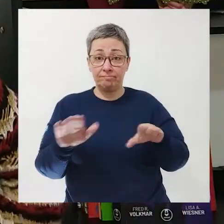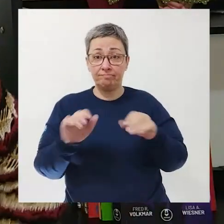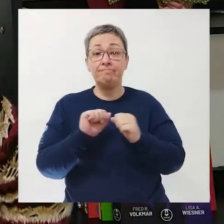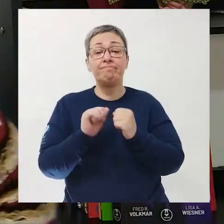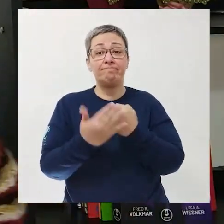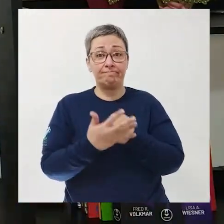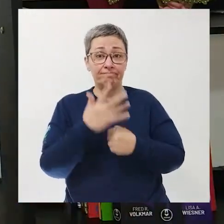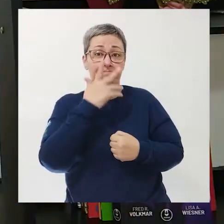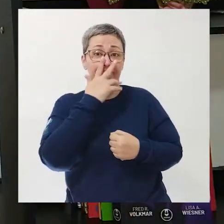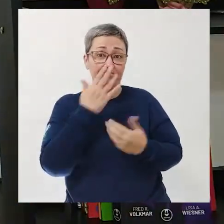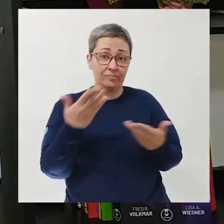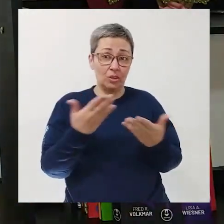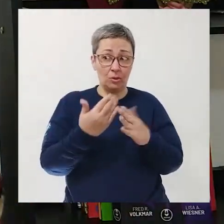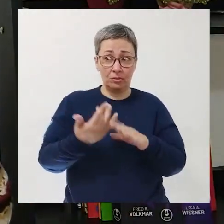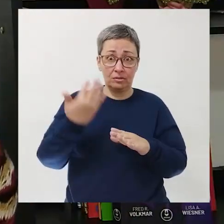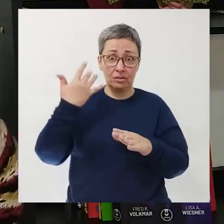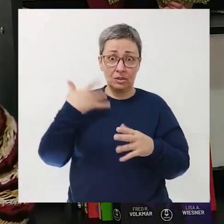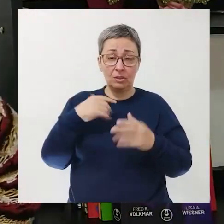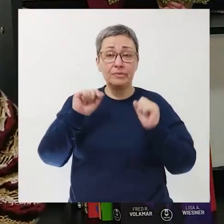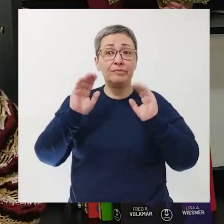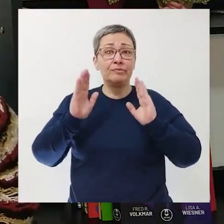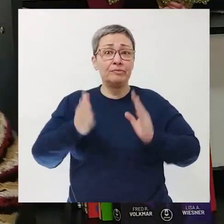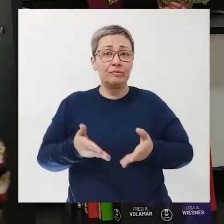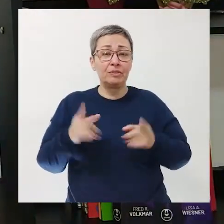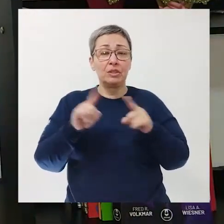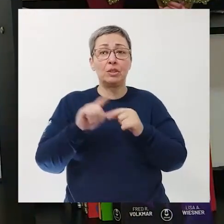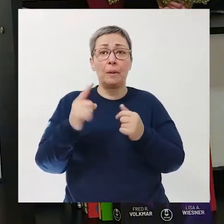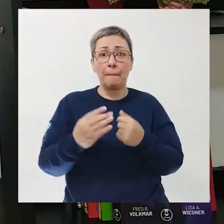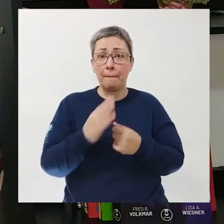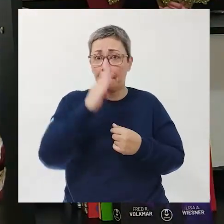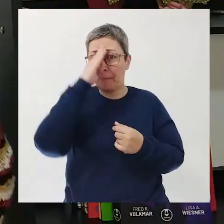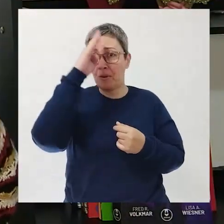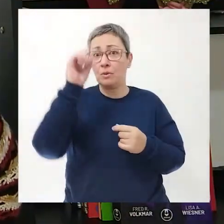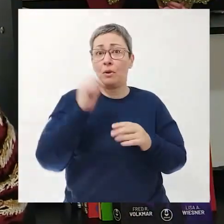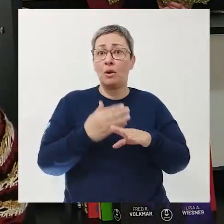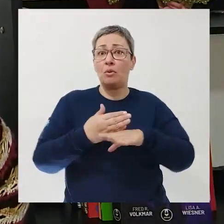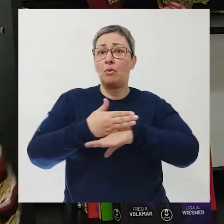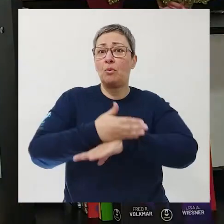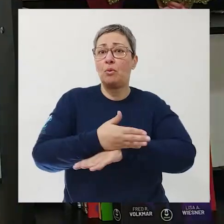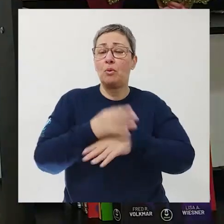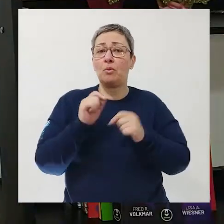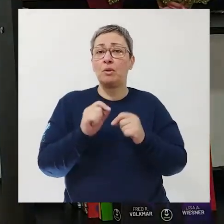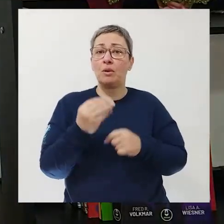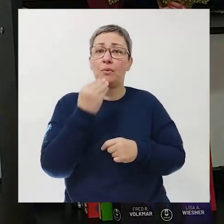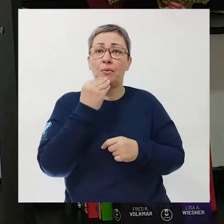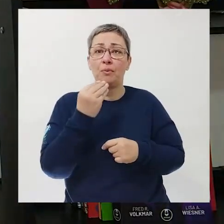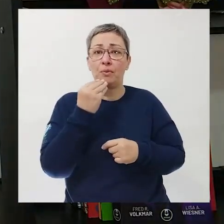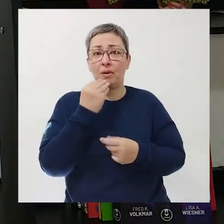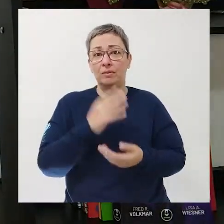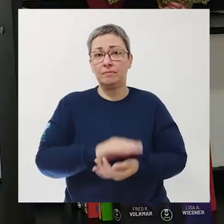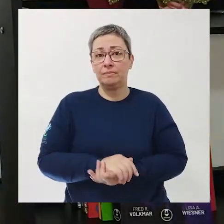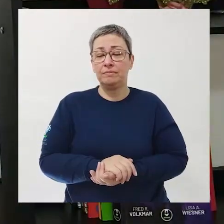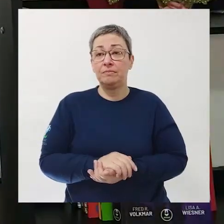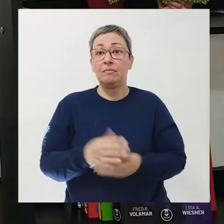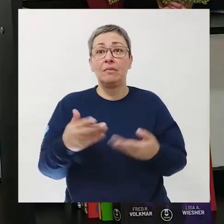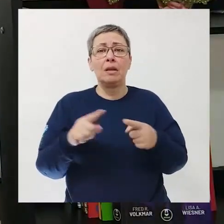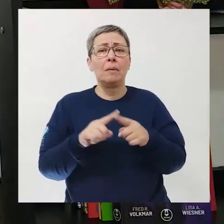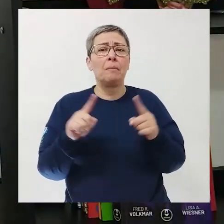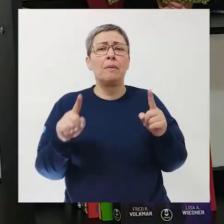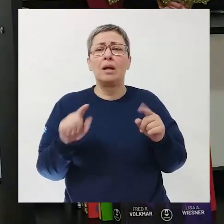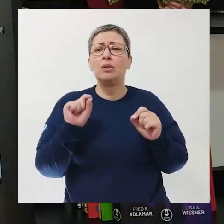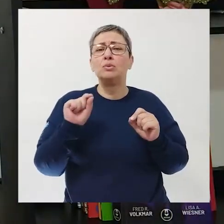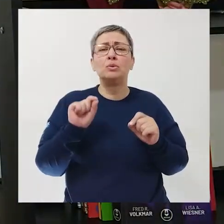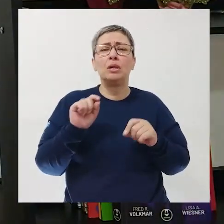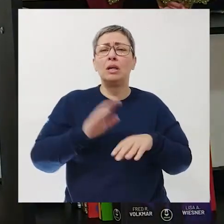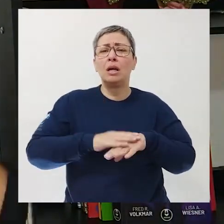acham? Como eu disse anteriormente, como foi dito anteriormente, principalmente o acesso às oportunidades. Mas quem